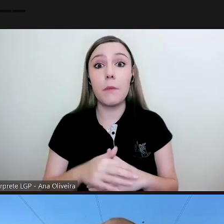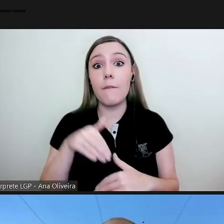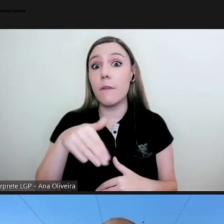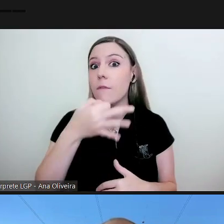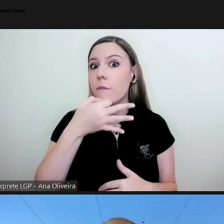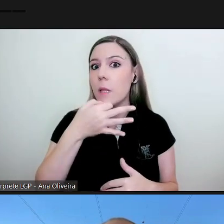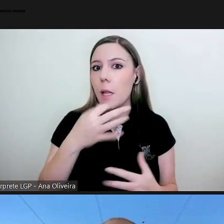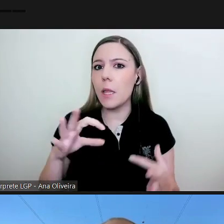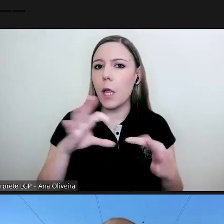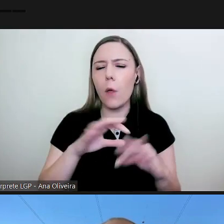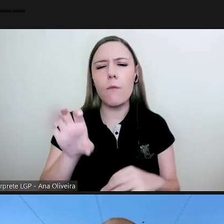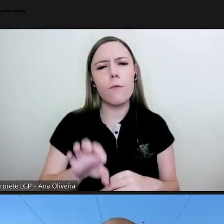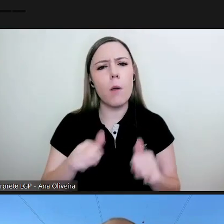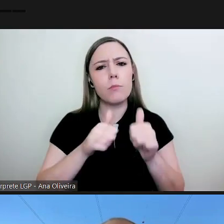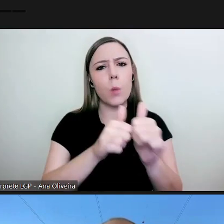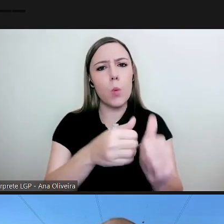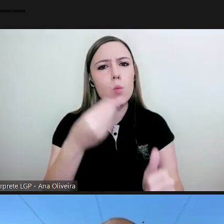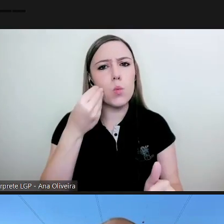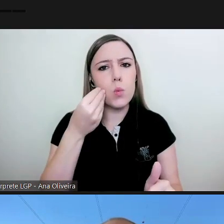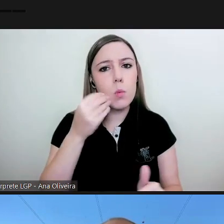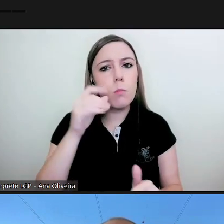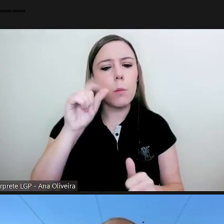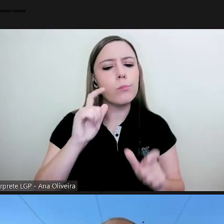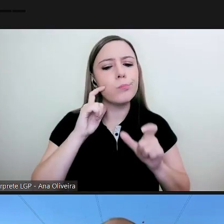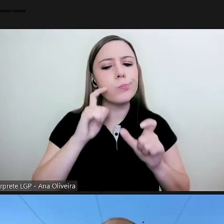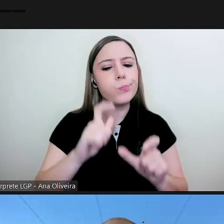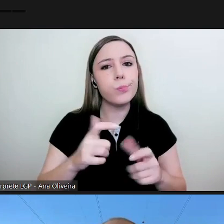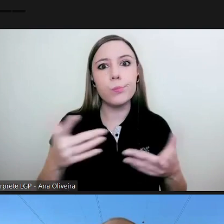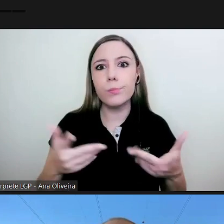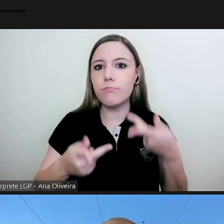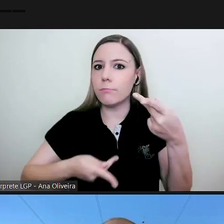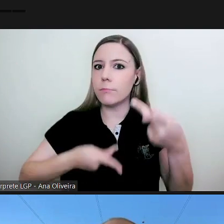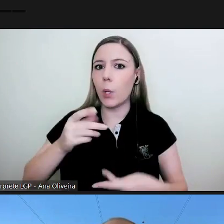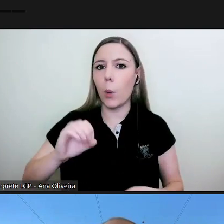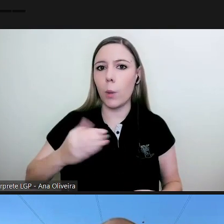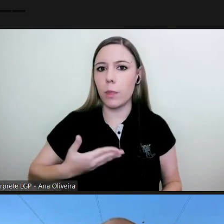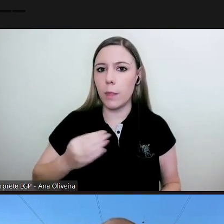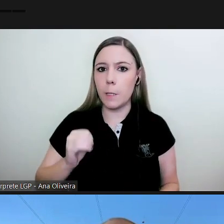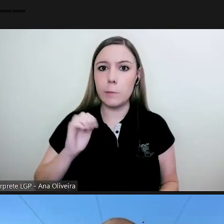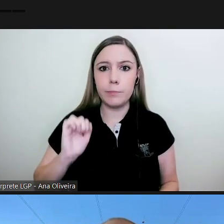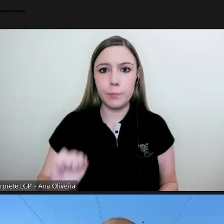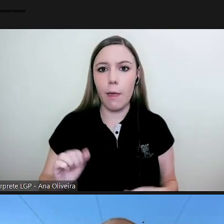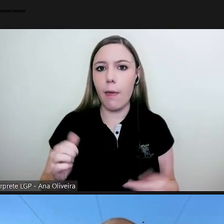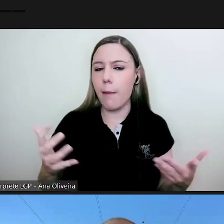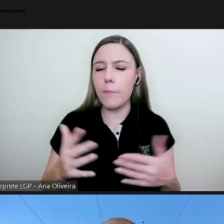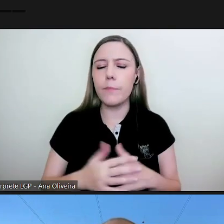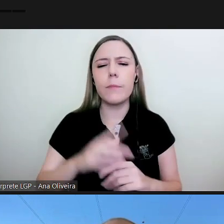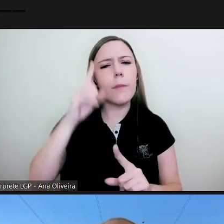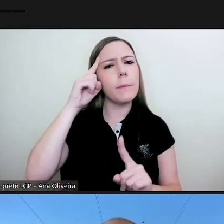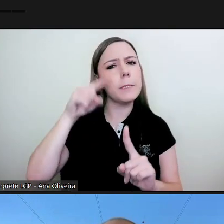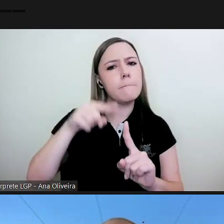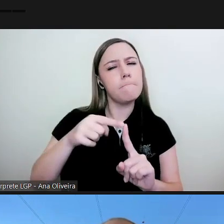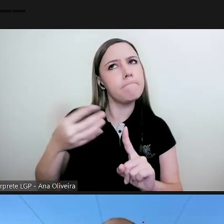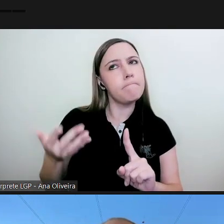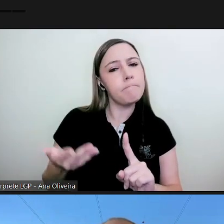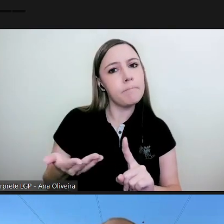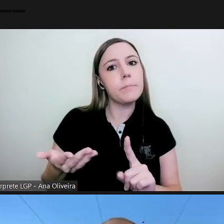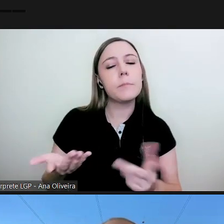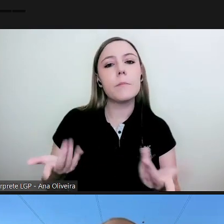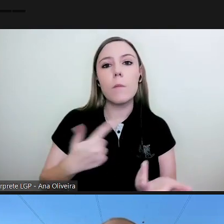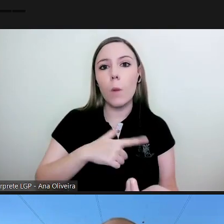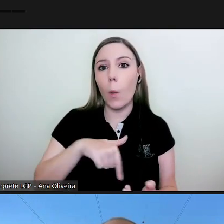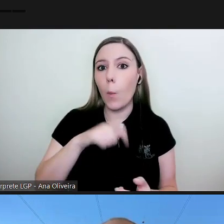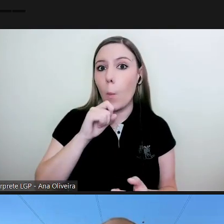processo de acompanhamento, de monitorização, da avaliação dos ODS, de modo a que possamos